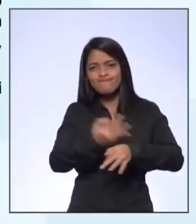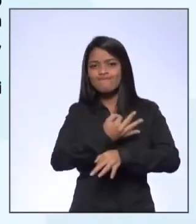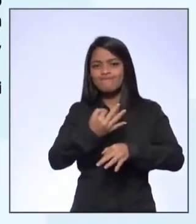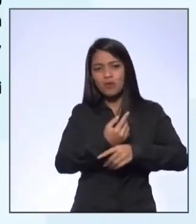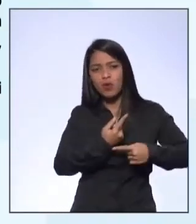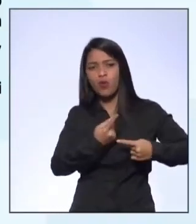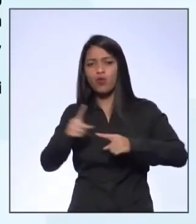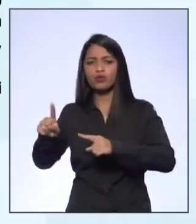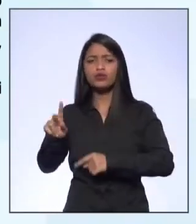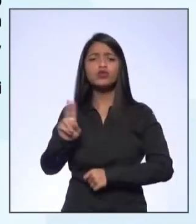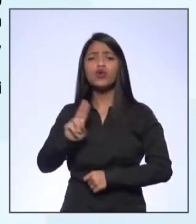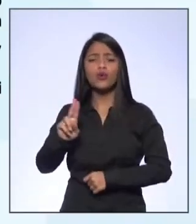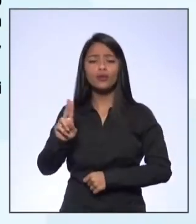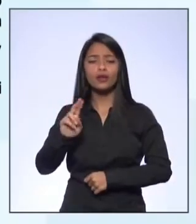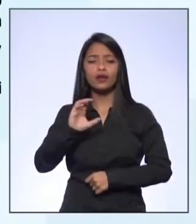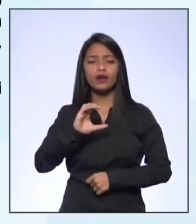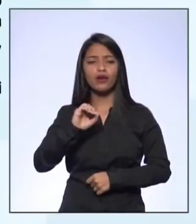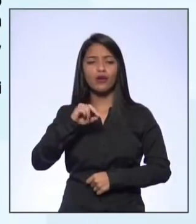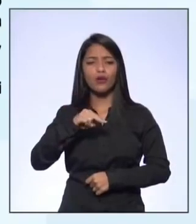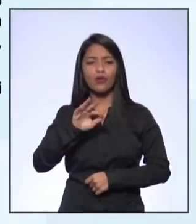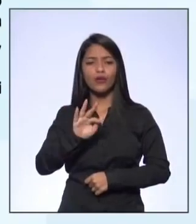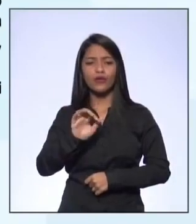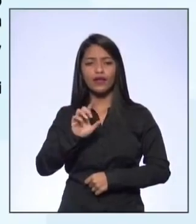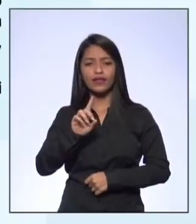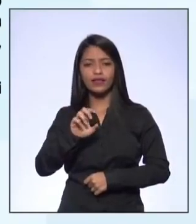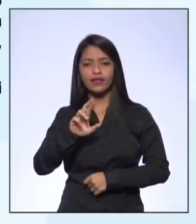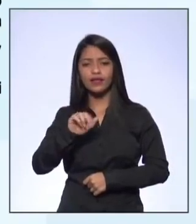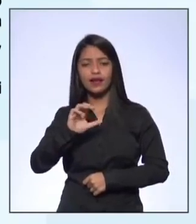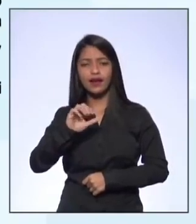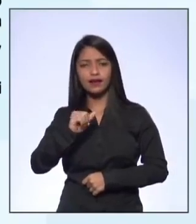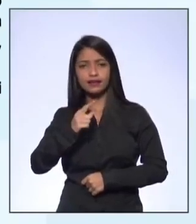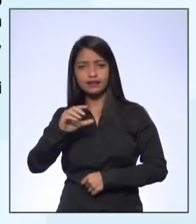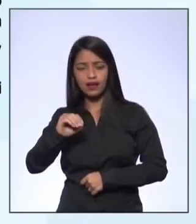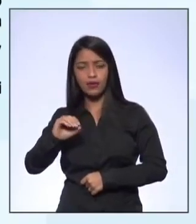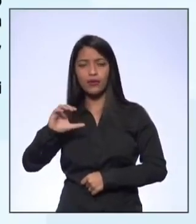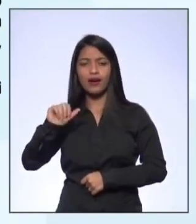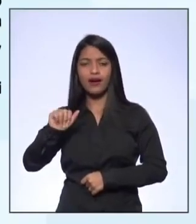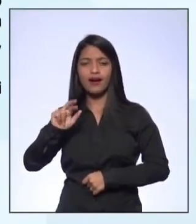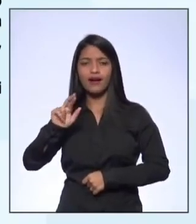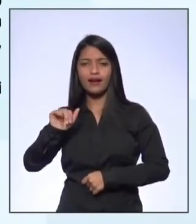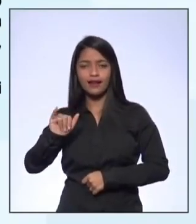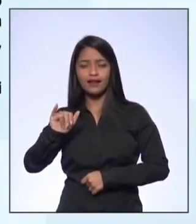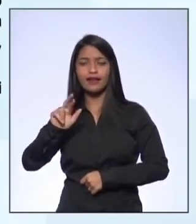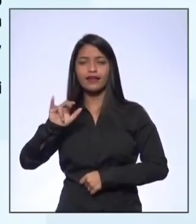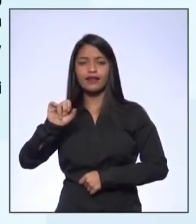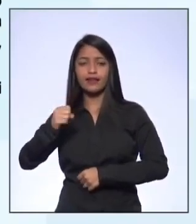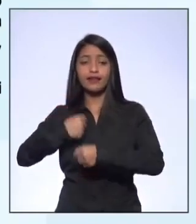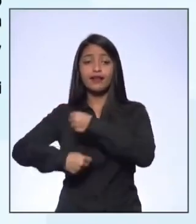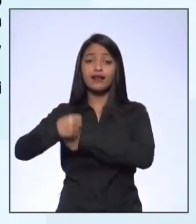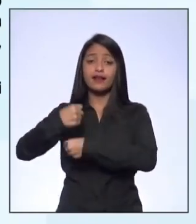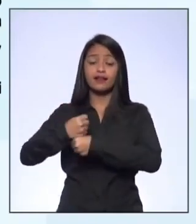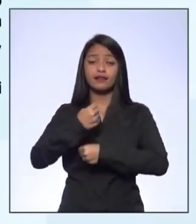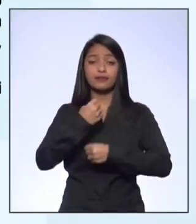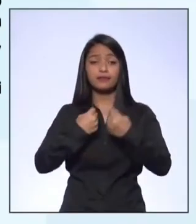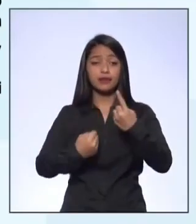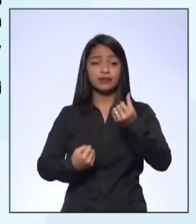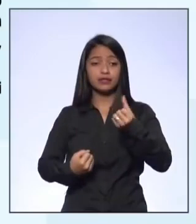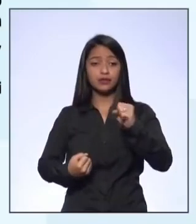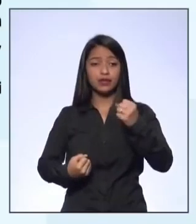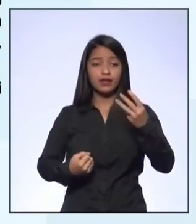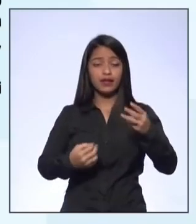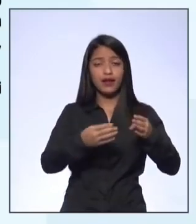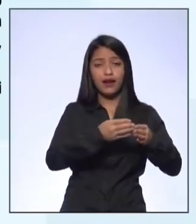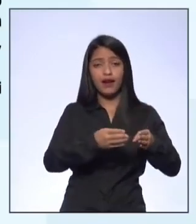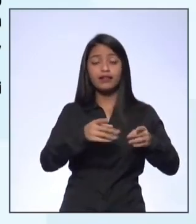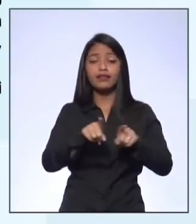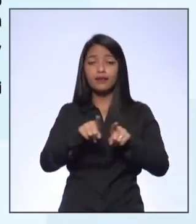a Confederação dos Cariris, ocorrida entre 1683 e